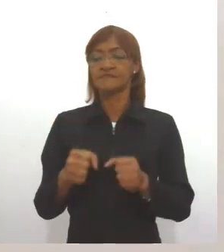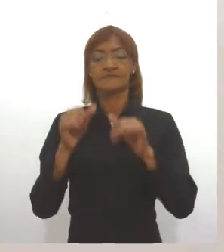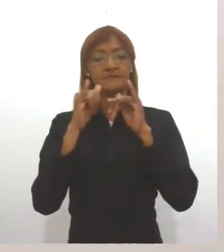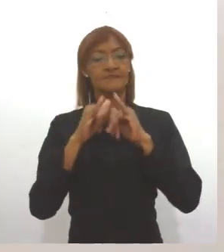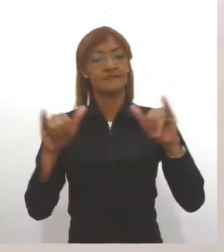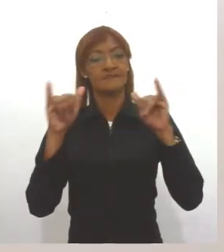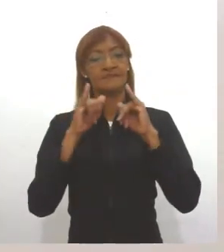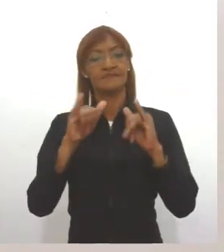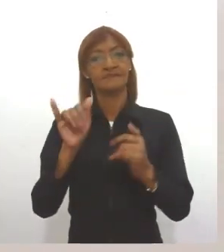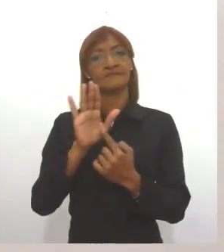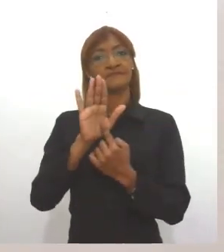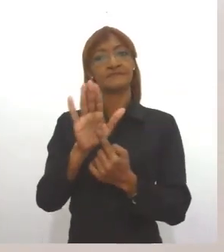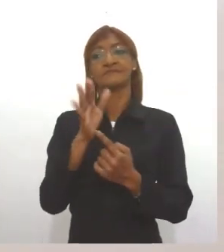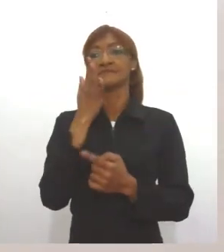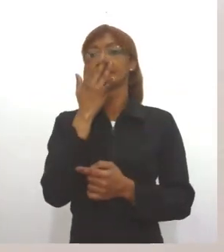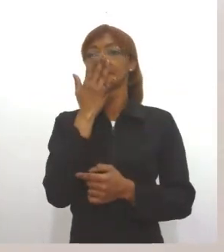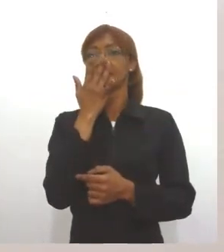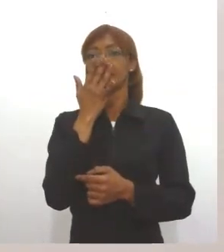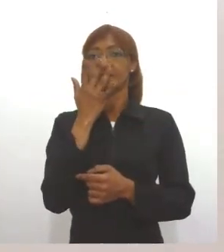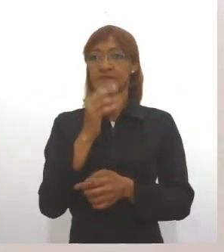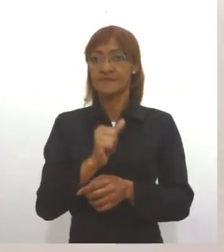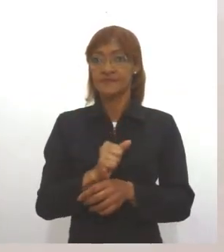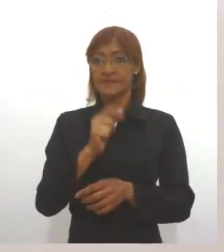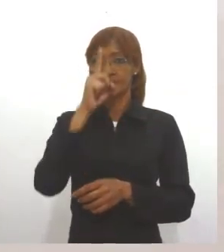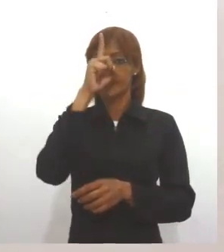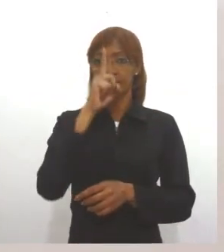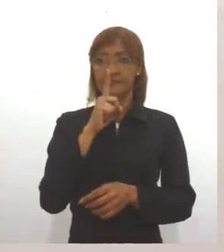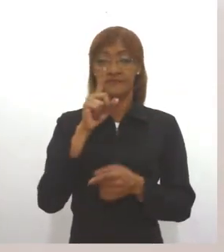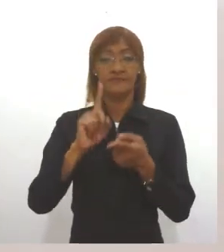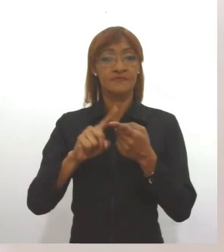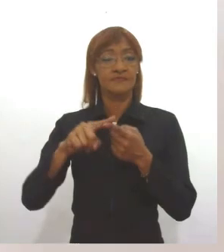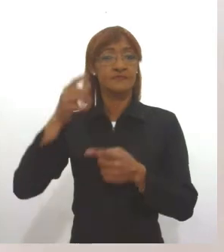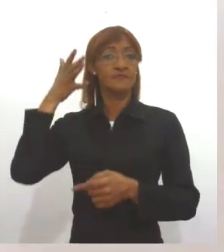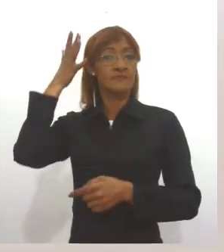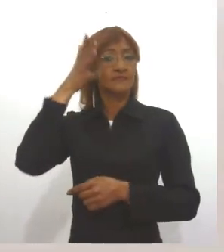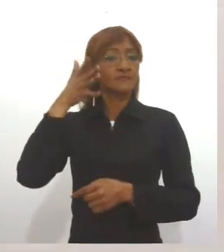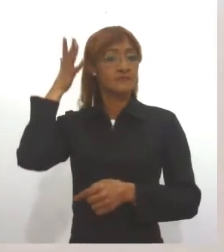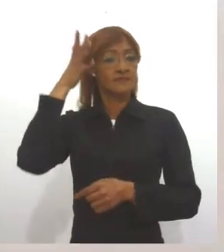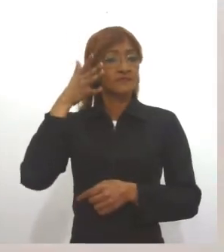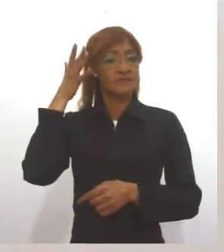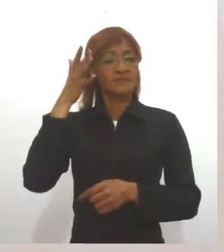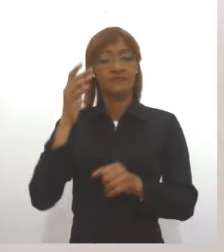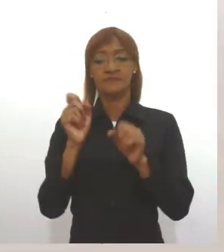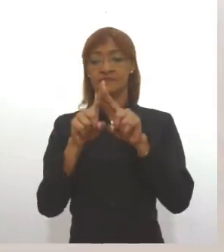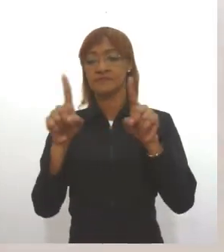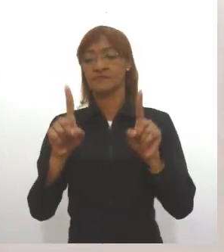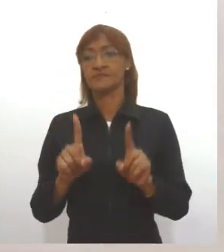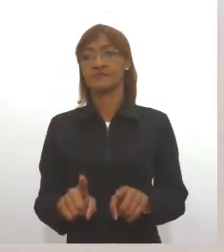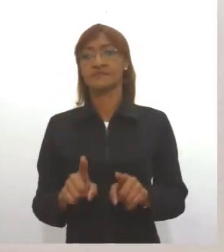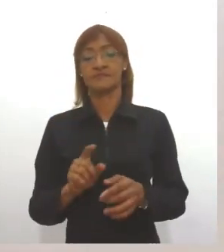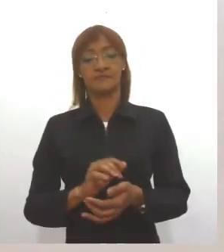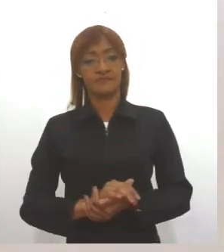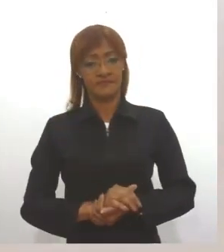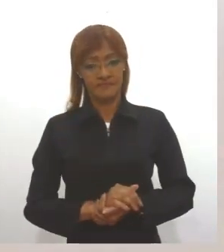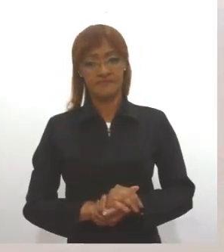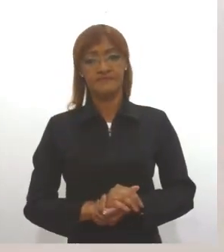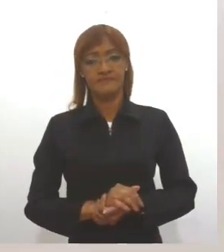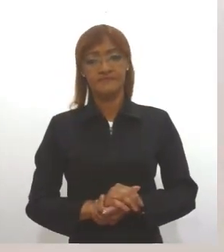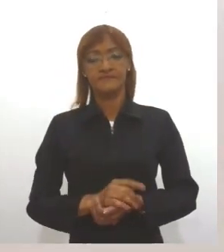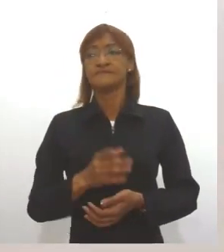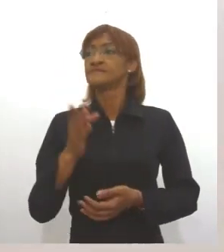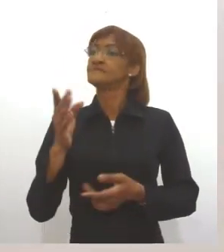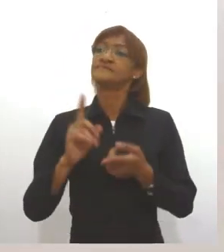da iluminação dos prédios, através de palestras para seus servidores, seus funcionários, como o CVV também